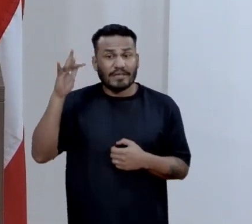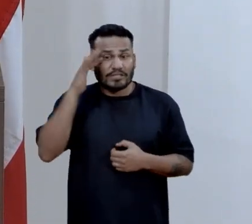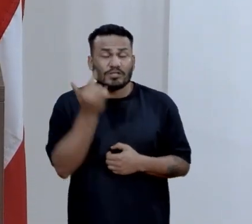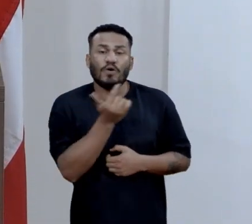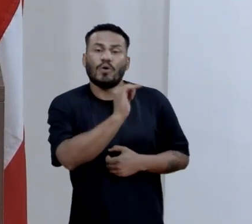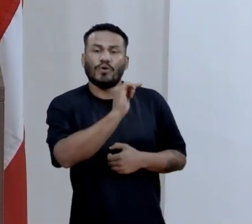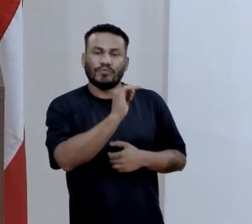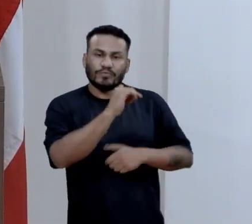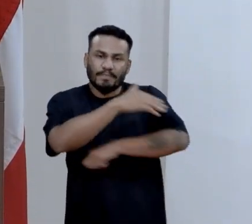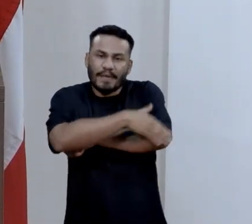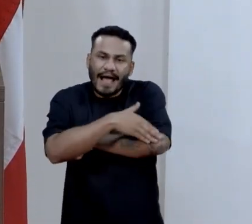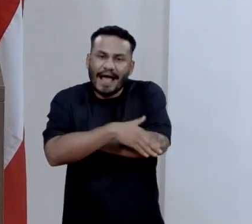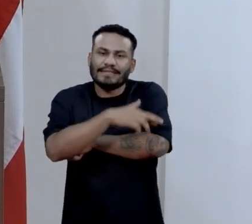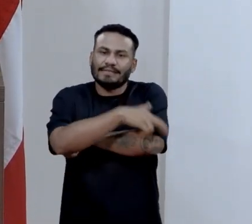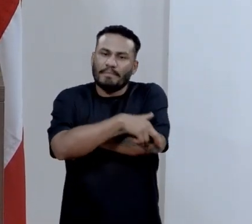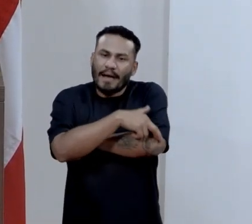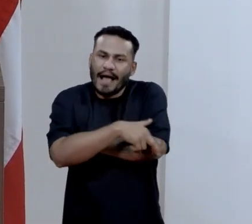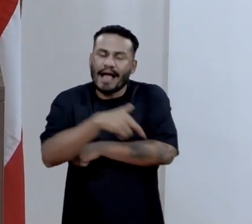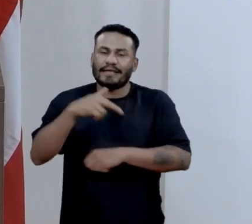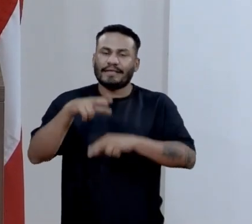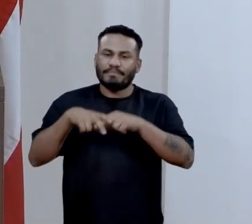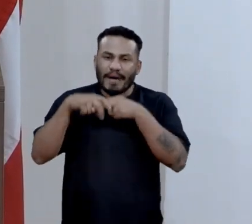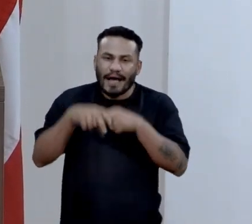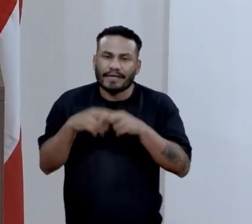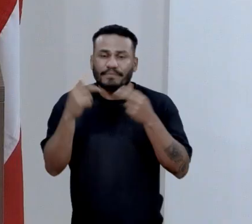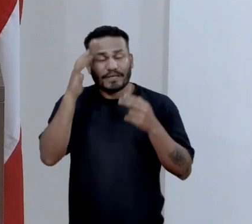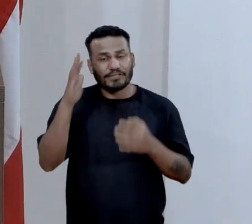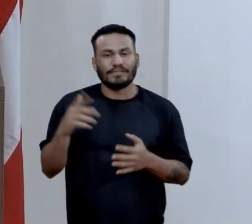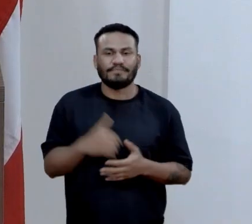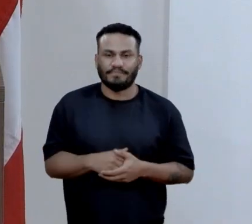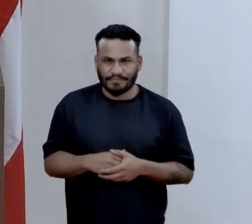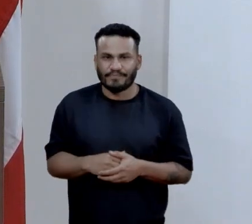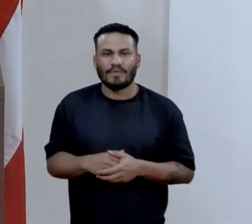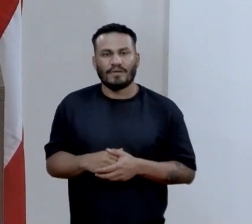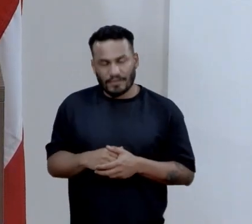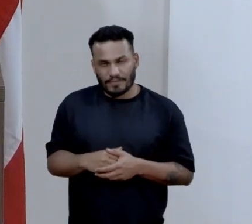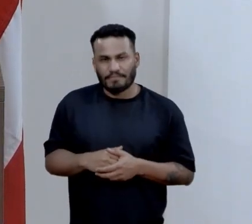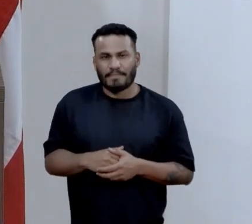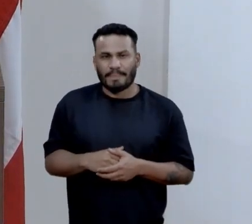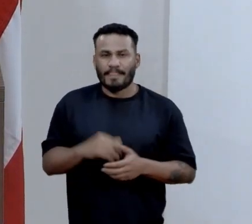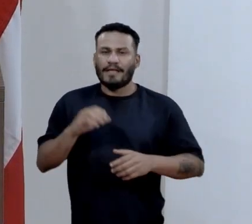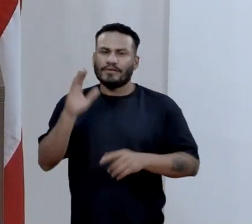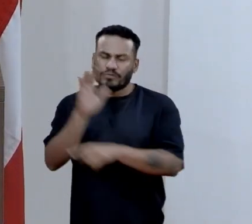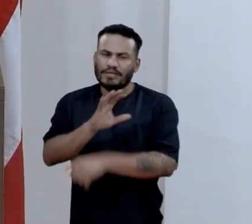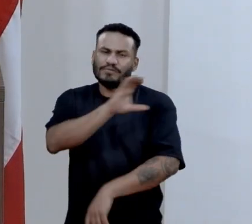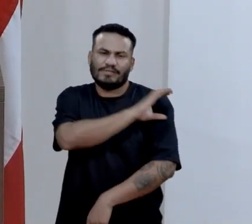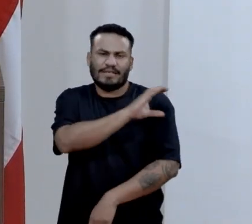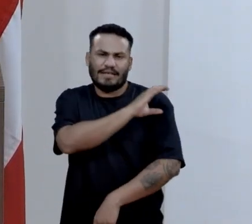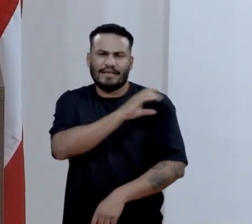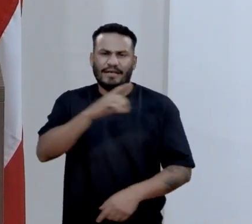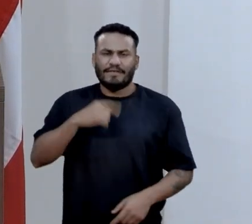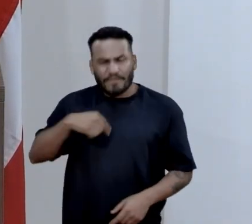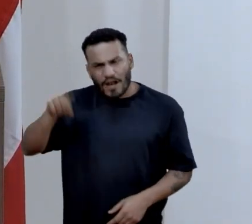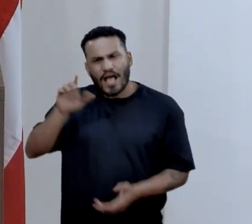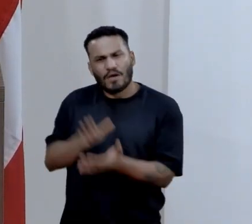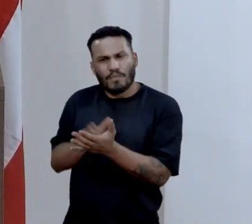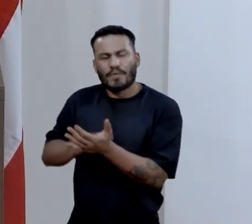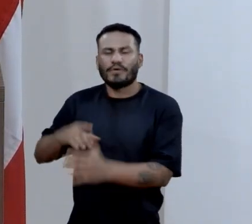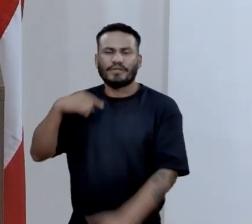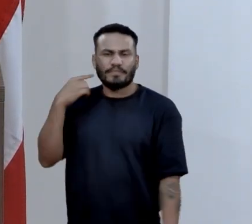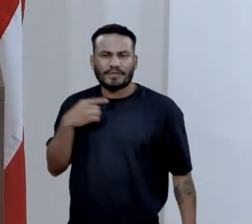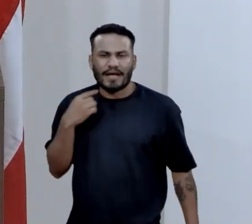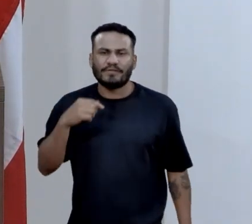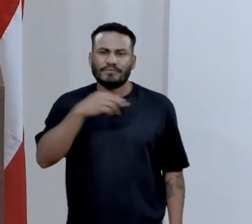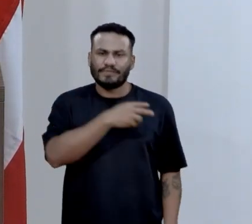outros parques e praças. Eu até fiz aqui, como nós ajudamos no ICIs, que não tinha um parquinho, a gente foi lá, cobrou dos deputados, do